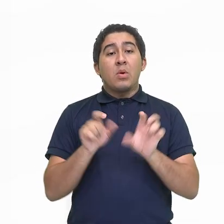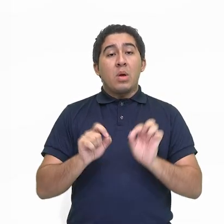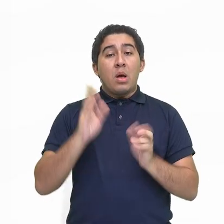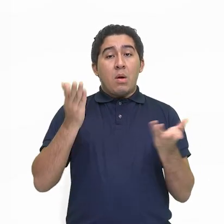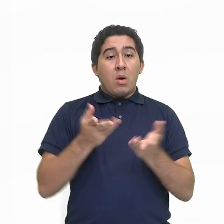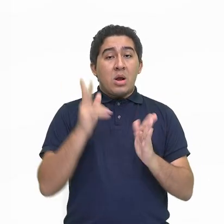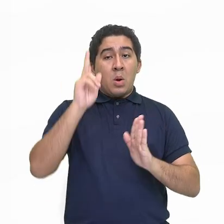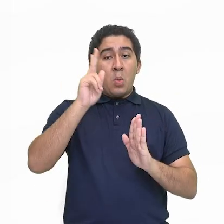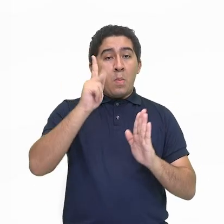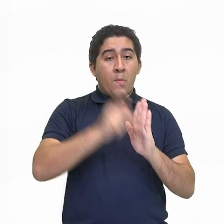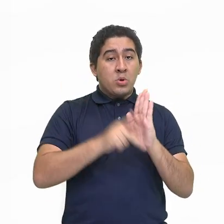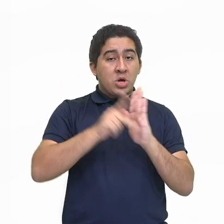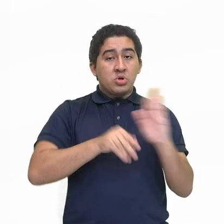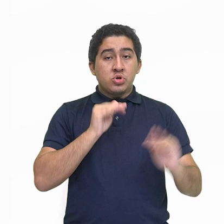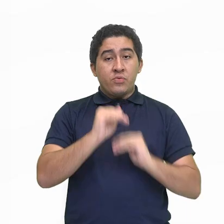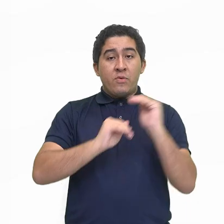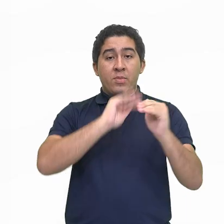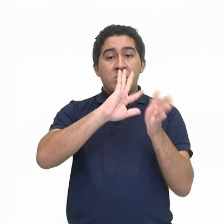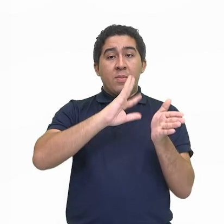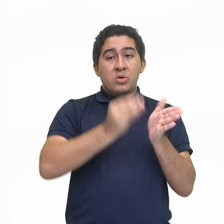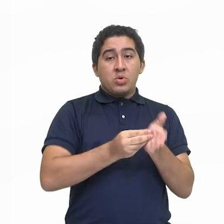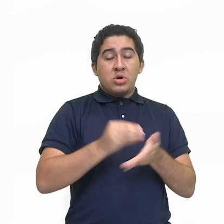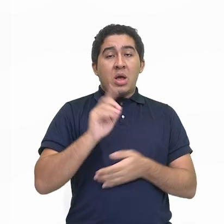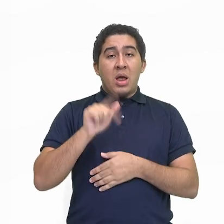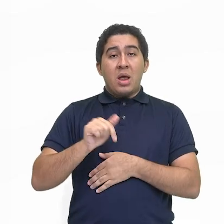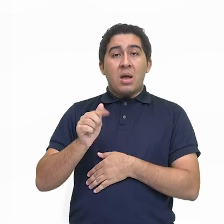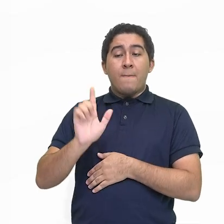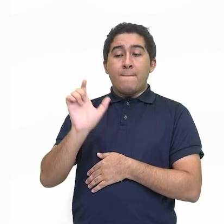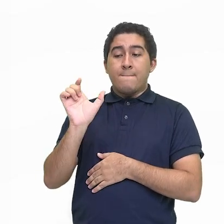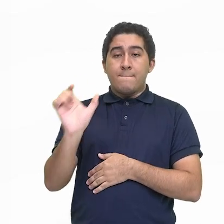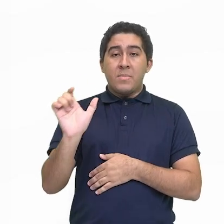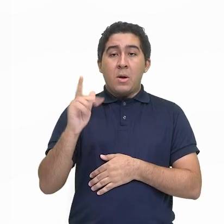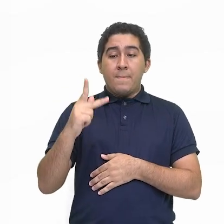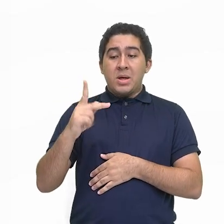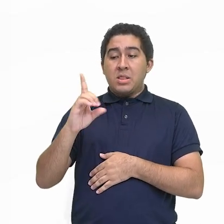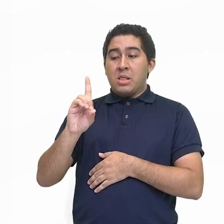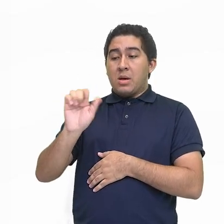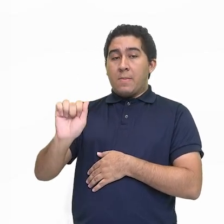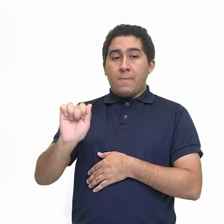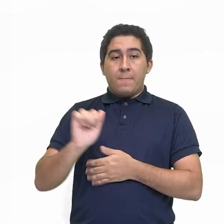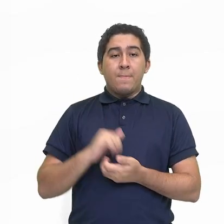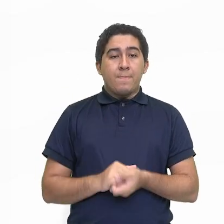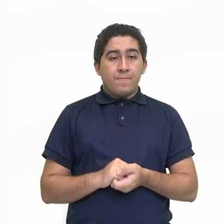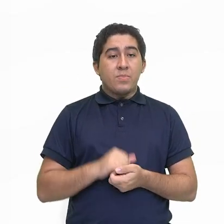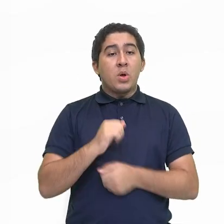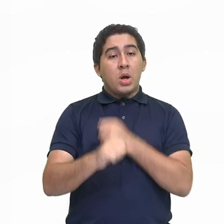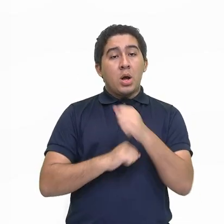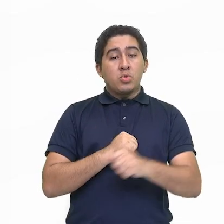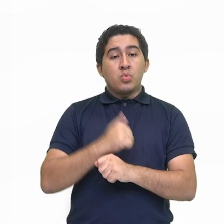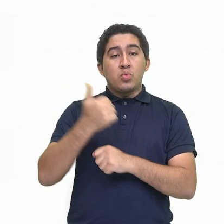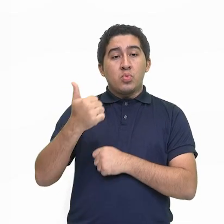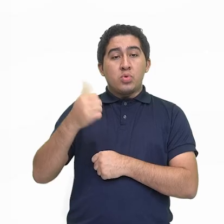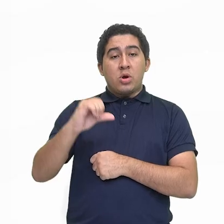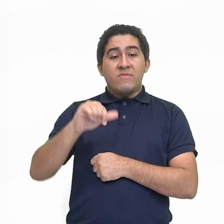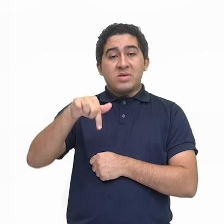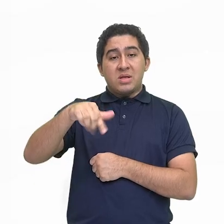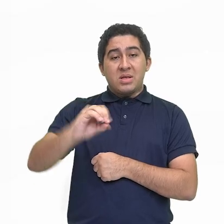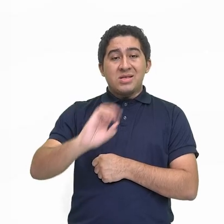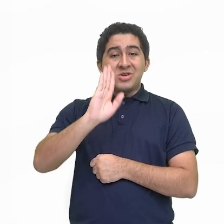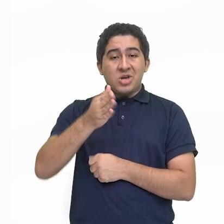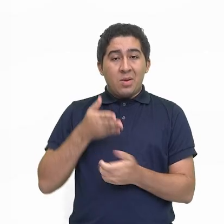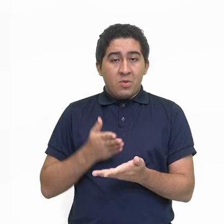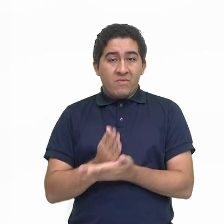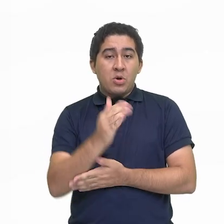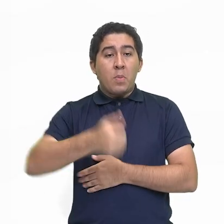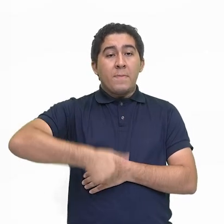Plano de Desenvolvimento da Amazônia, o chamado PDA. Em 1970, foi estabelecido o